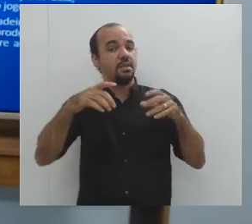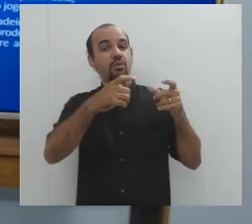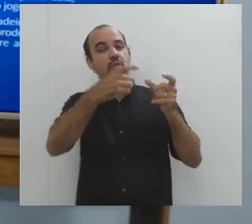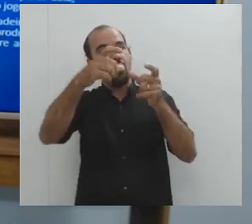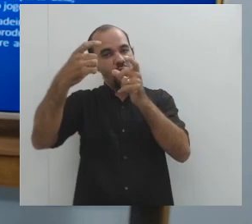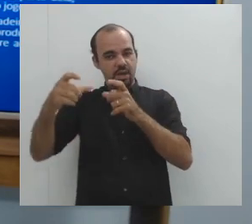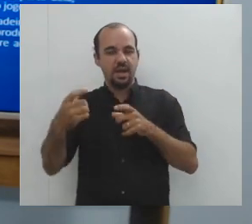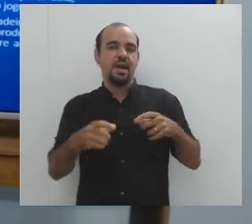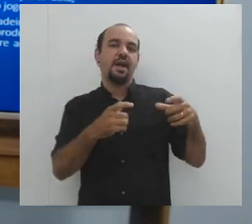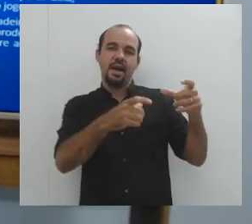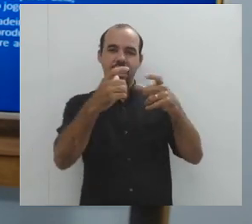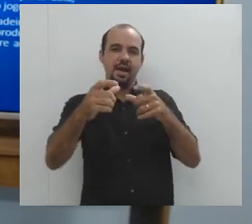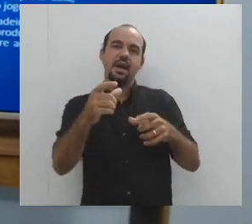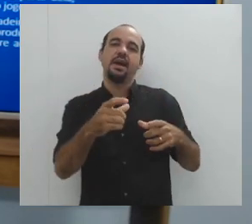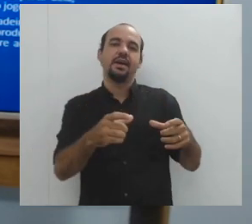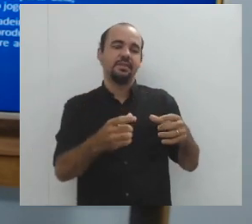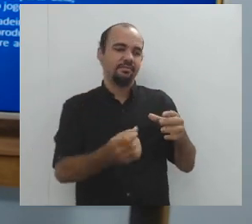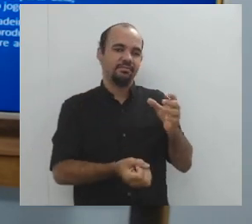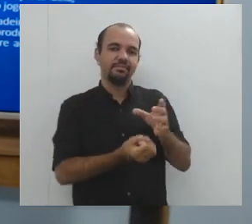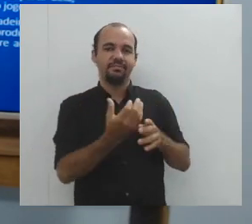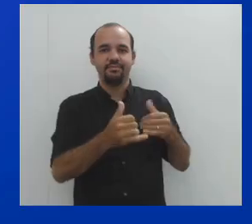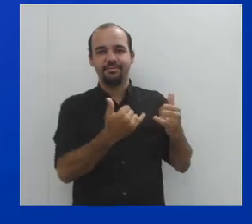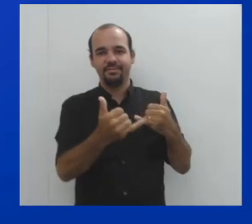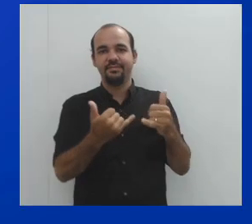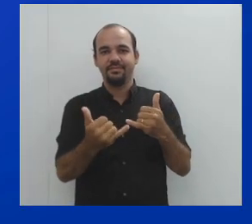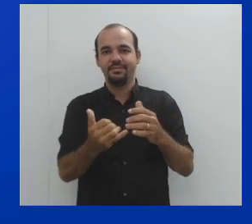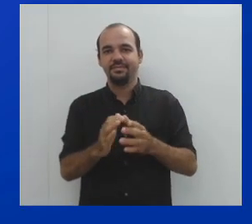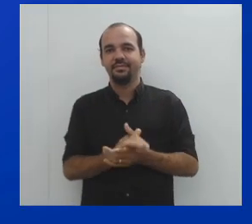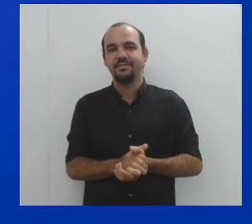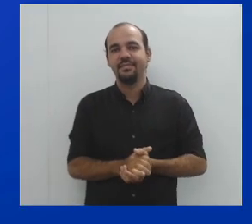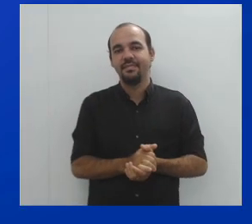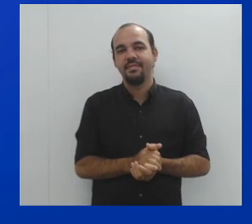da estrutura e da experiência que ela tiver.